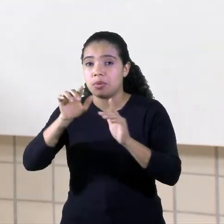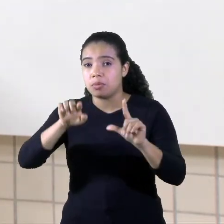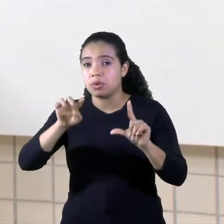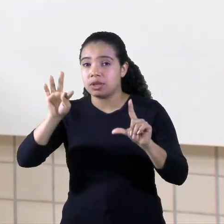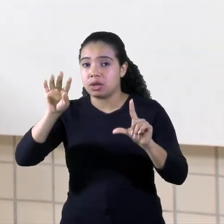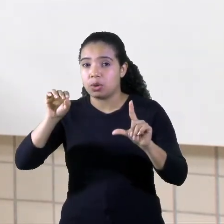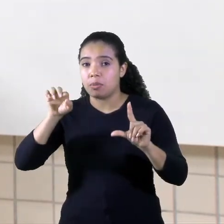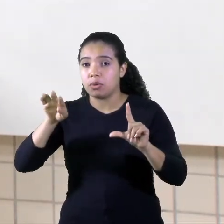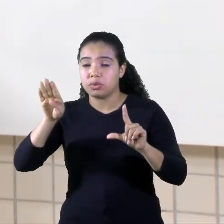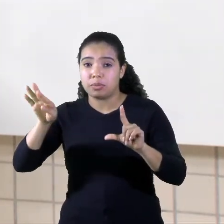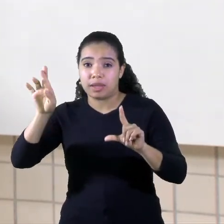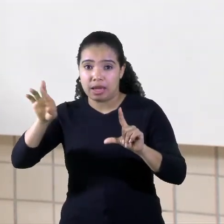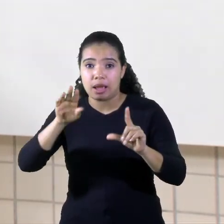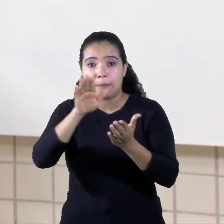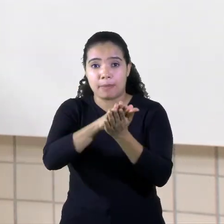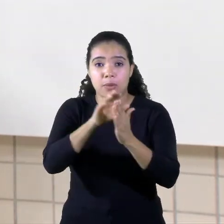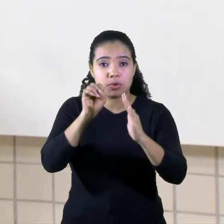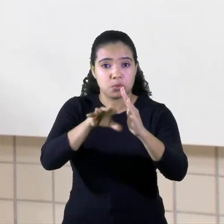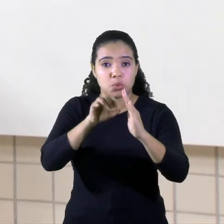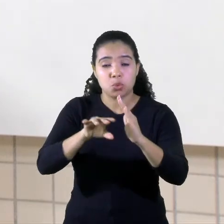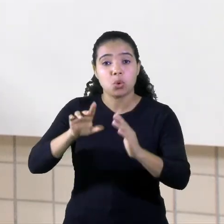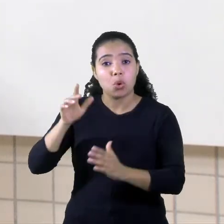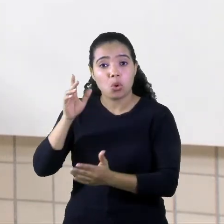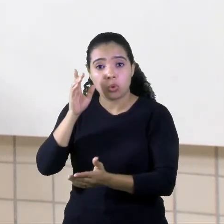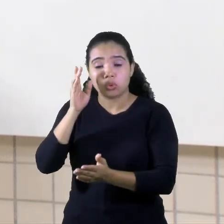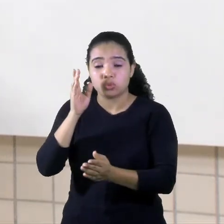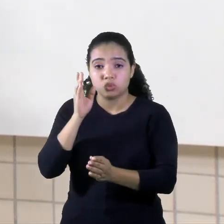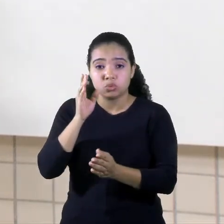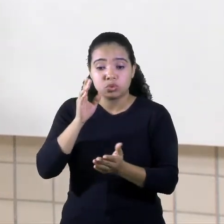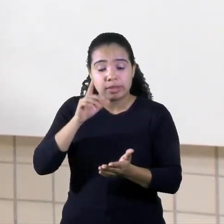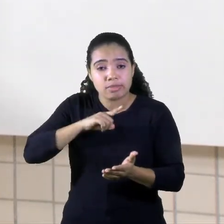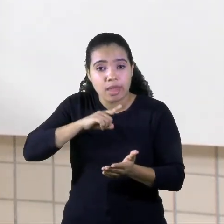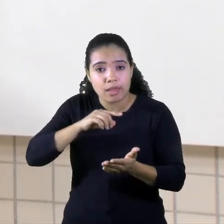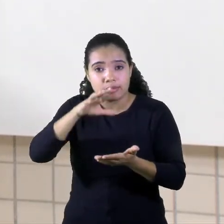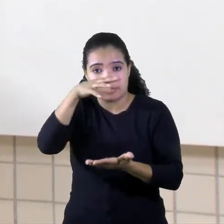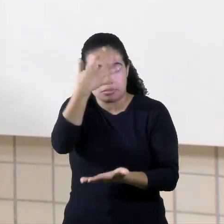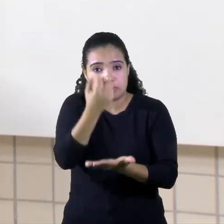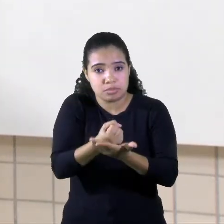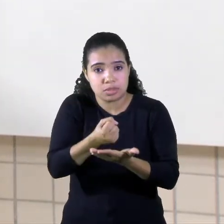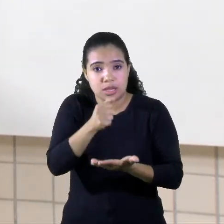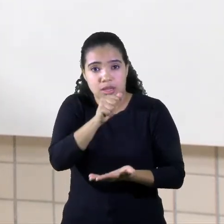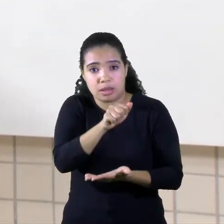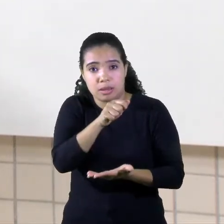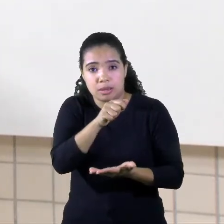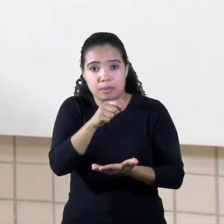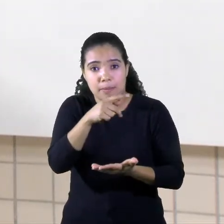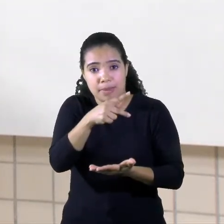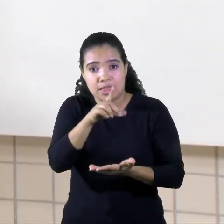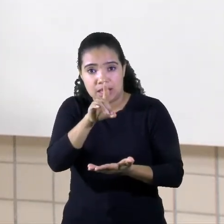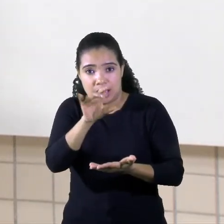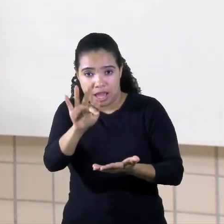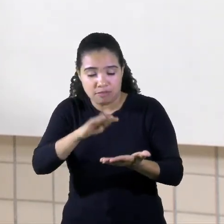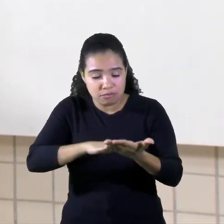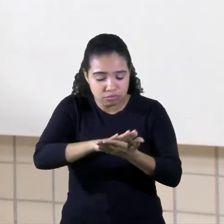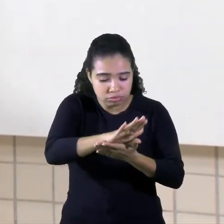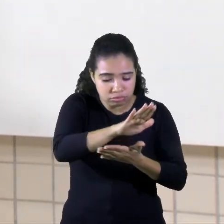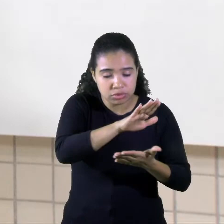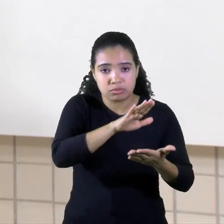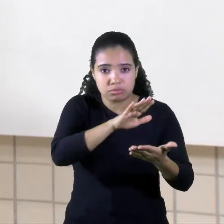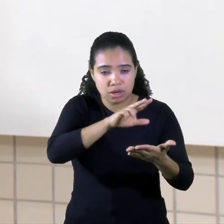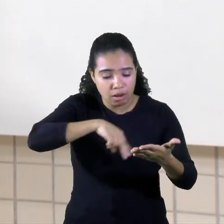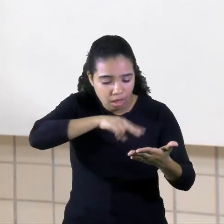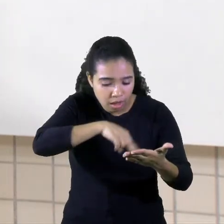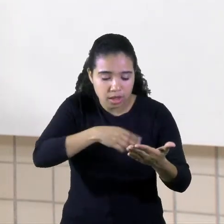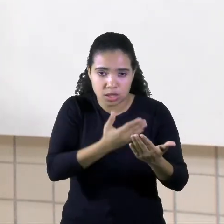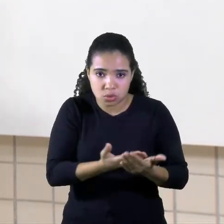educacão.palmas.to.gov.br você vai encontrar a apostila, certo? Que você vai ter alguns detalhezinhos sobre esse conflito. Leia,